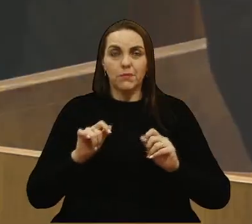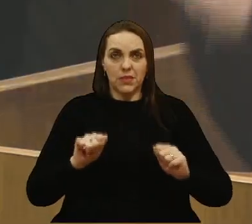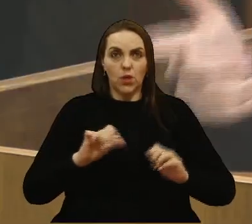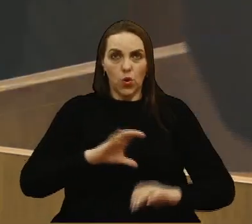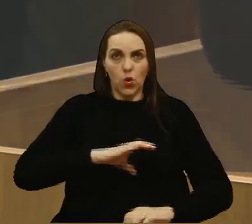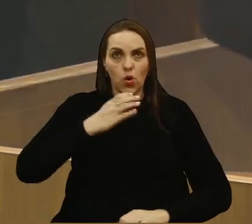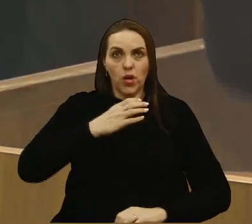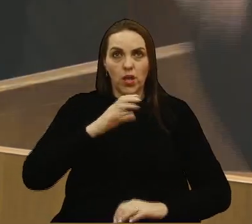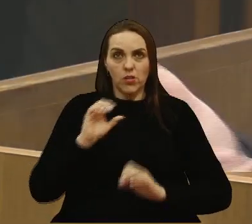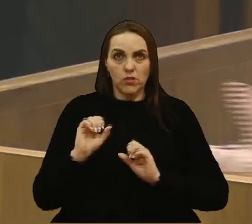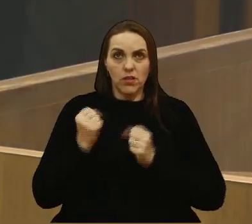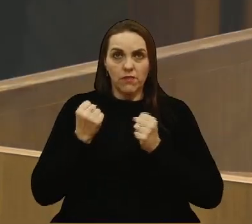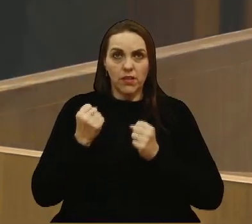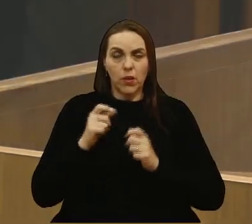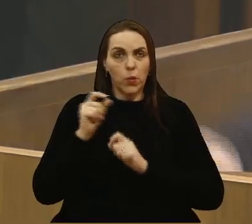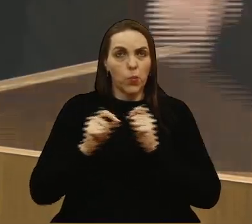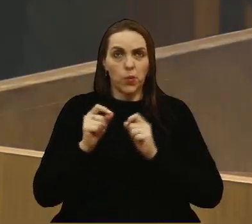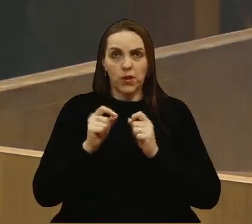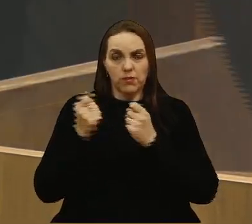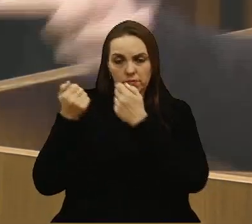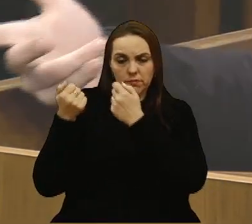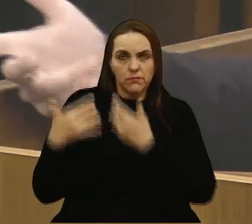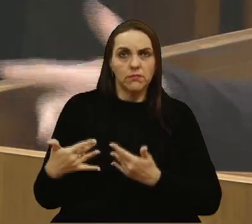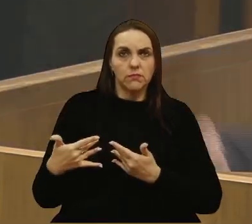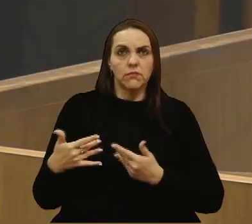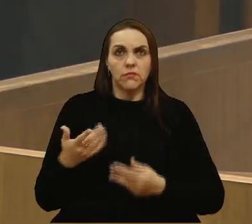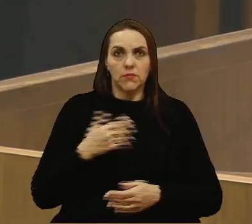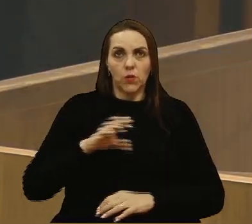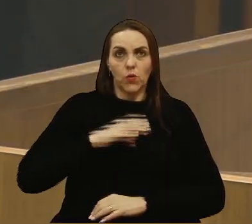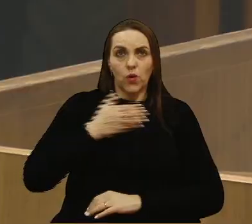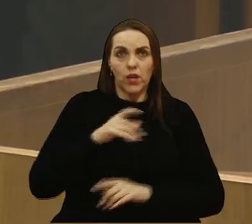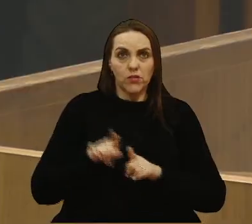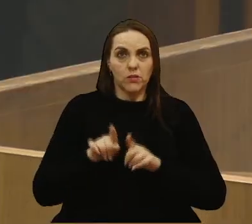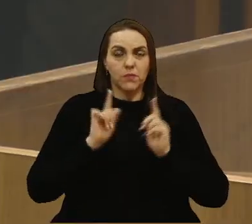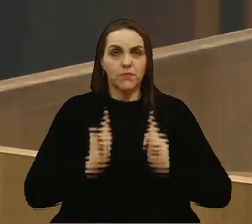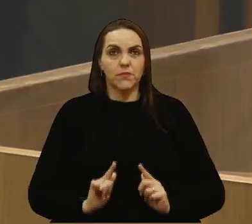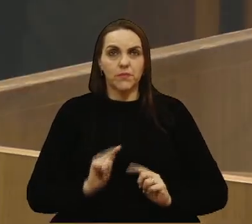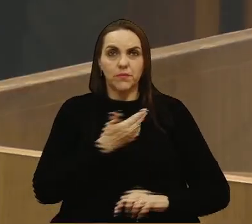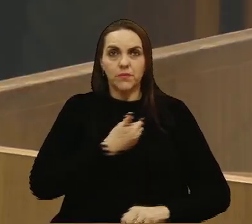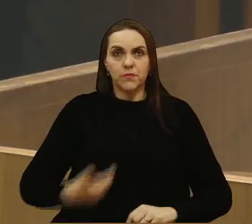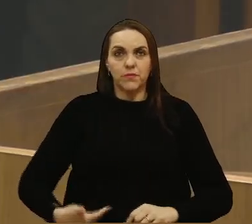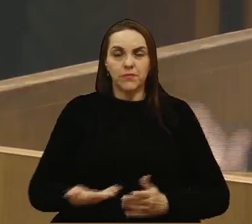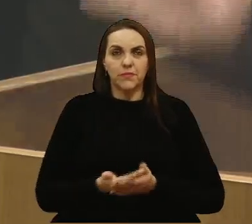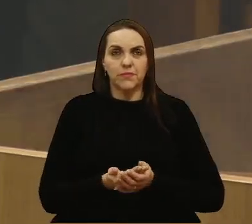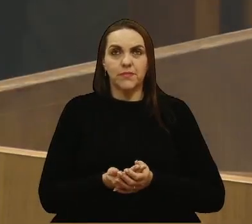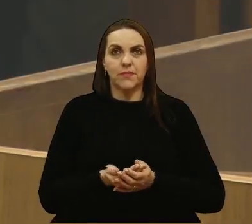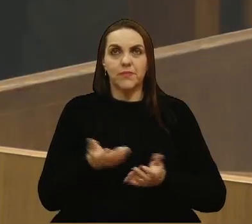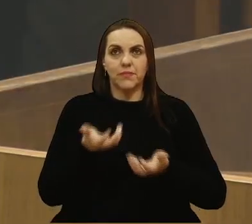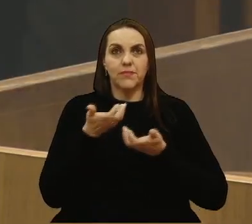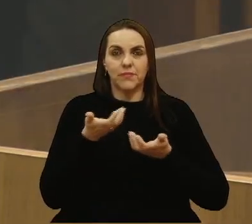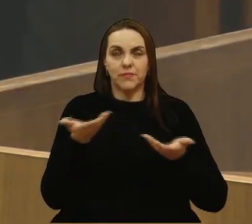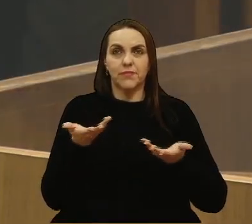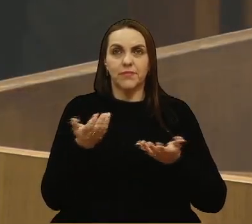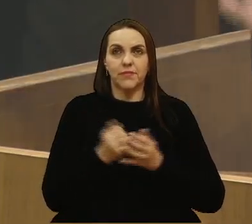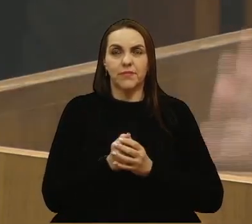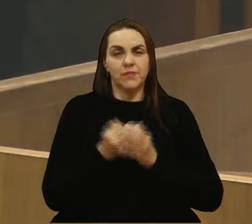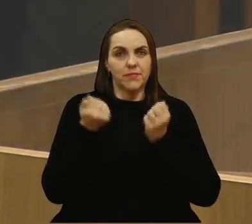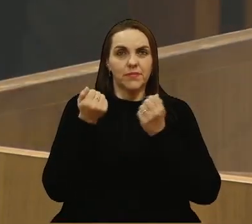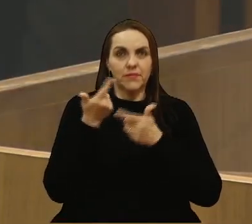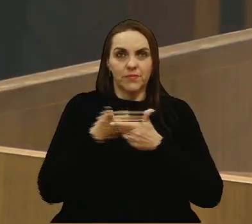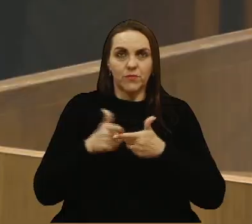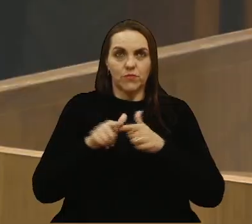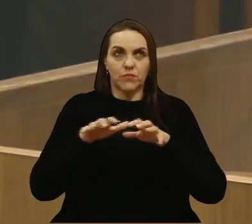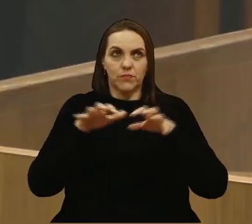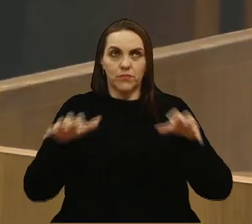coragem para defender aquilo que a gente defende. E tem que ter coragem para fazer gestão pública. E aí eu queria dividir a minha fala em duas